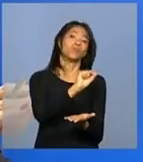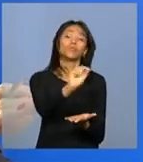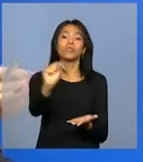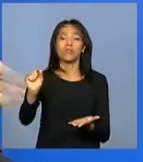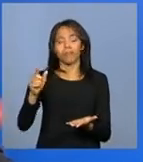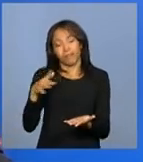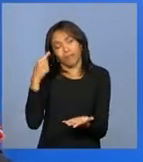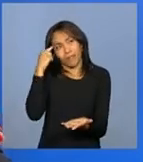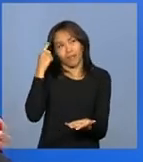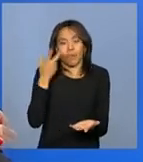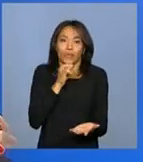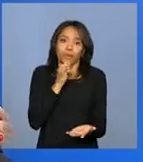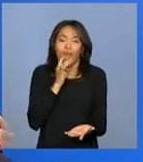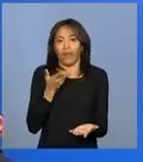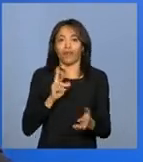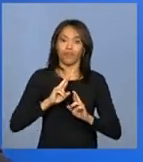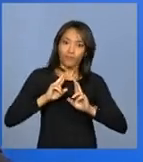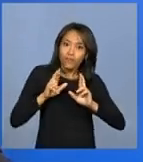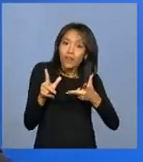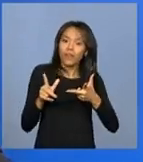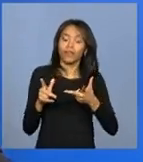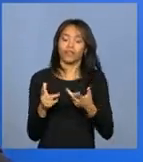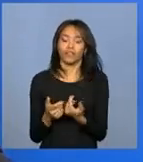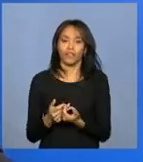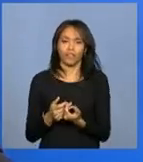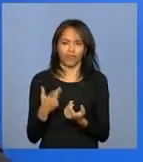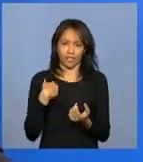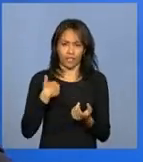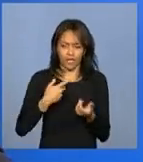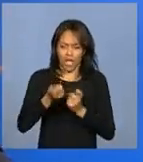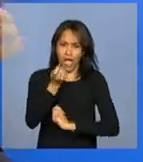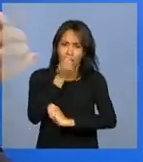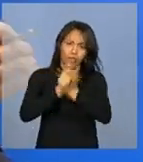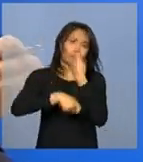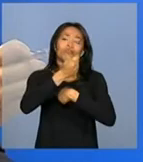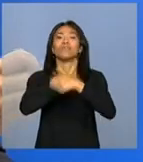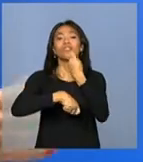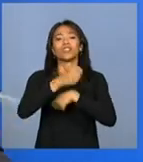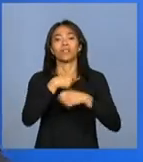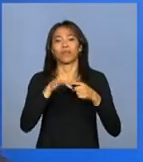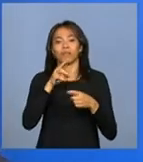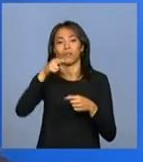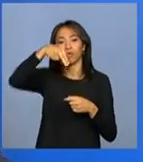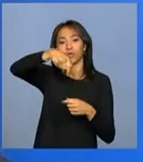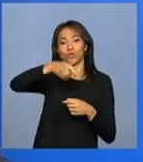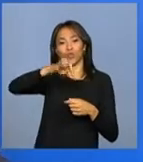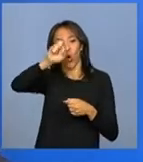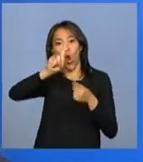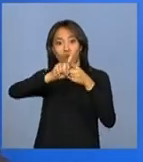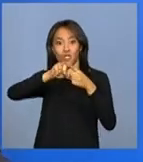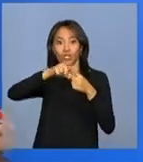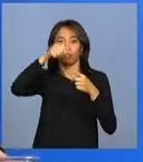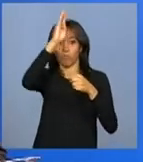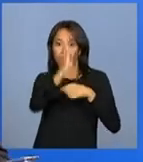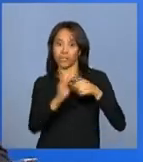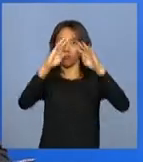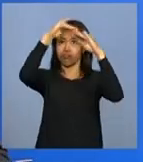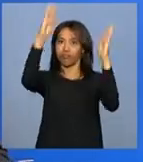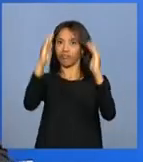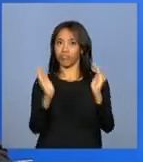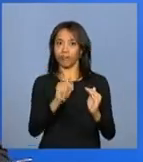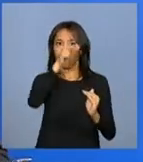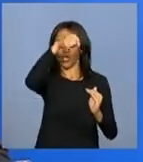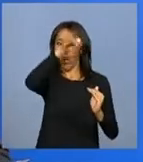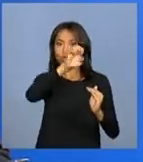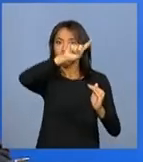pensar Poxa vida é muito diferente de você é administrar o município no norte do país e no sul do país não O quê que significa